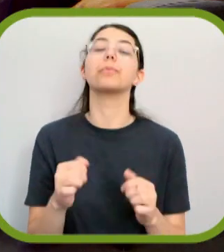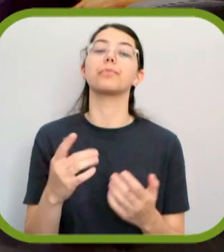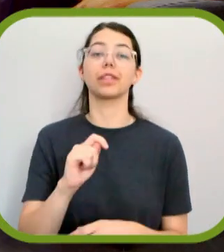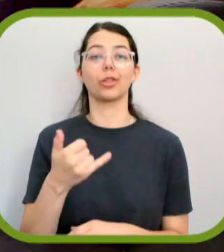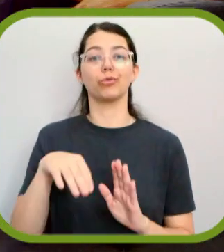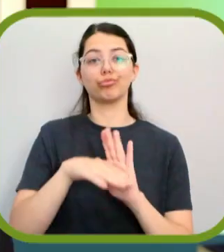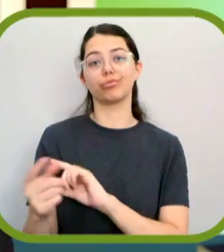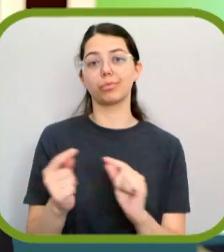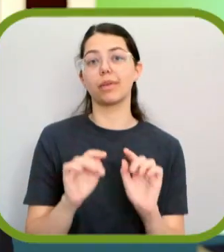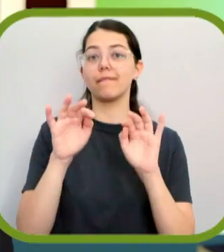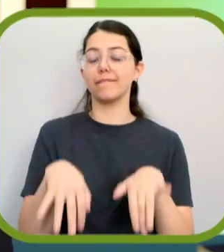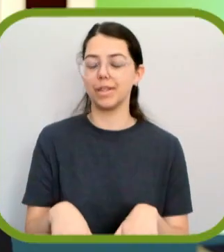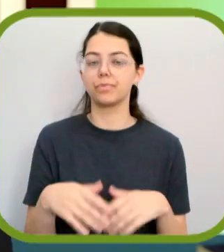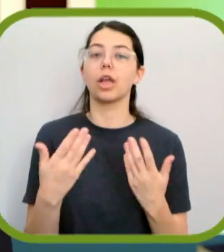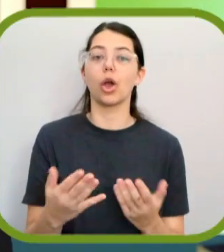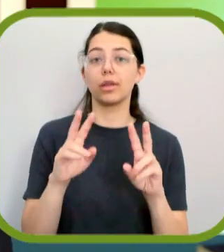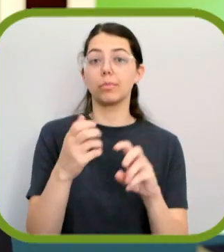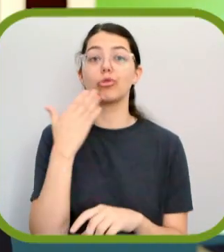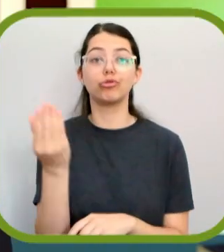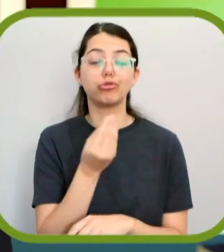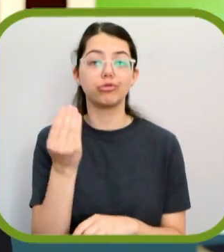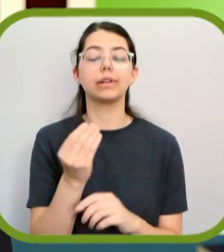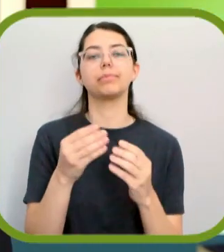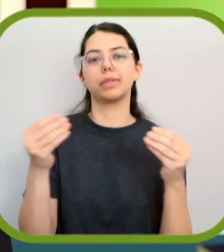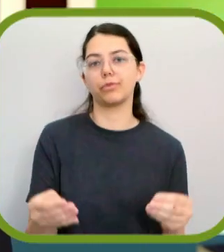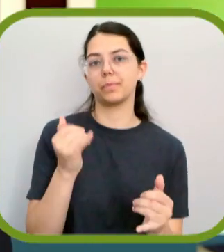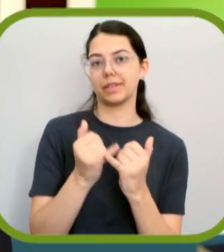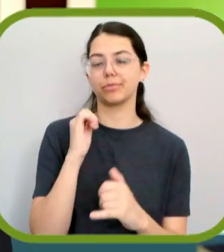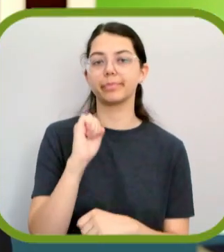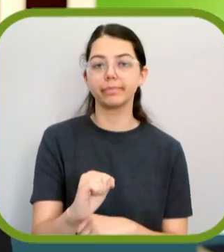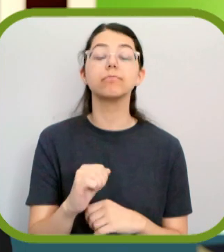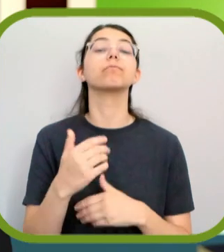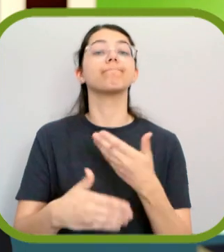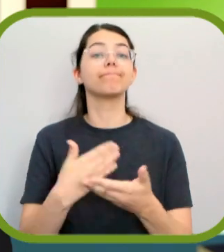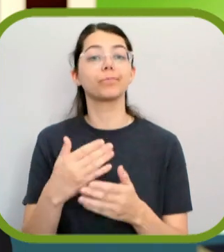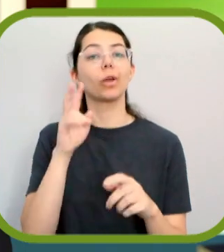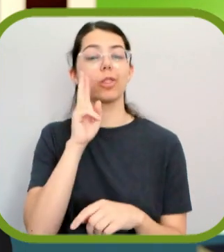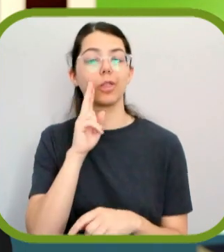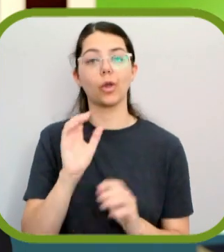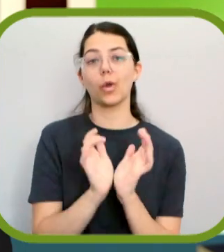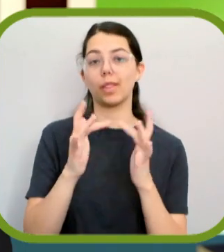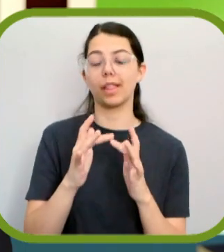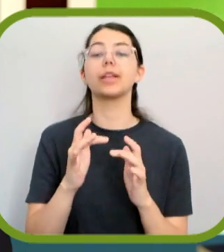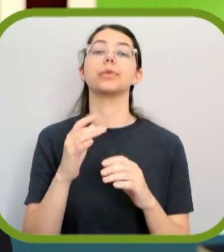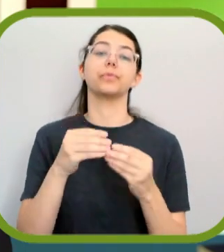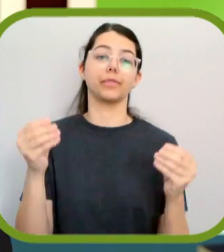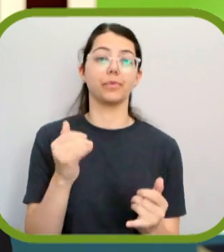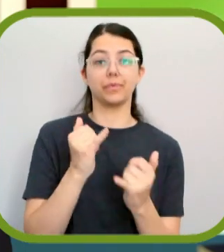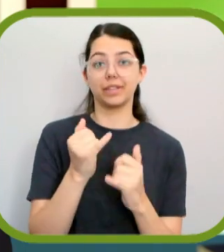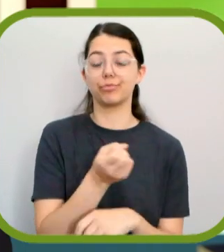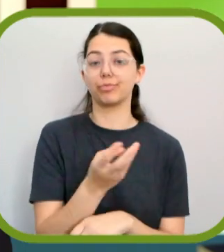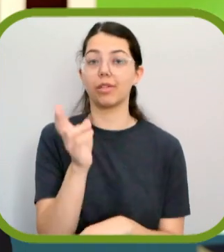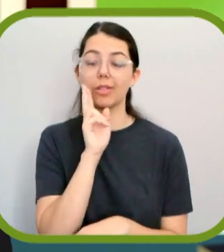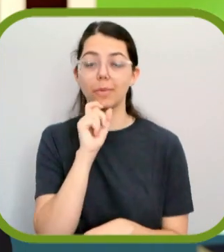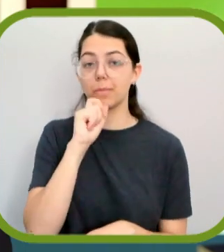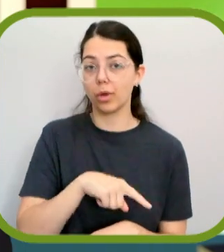vossa presença. Termina assim mais um debate do E2, desta vez sobre os jovens e as redes sociais. Entretanto, acompanhem-nos online nas nossas